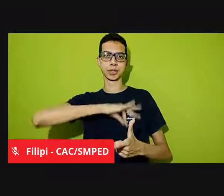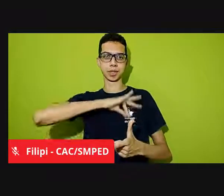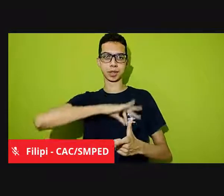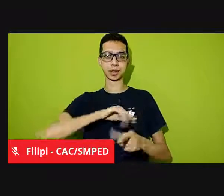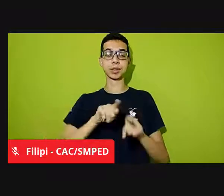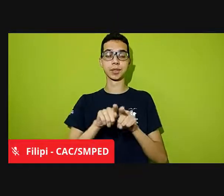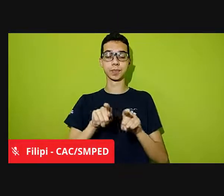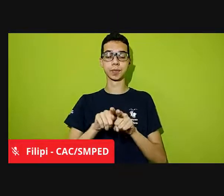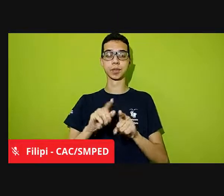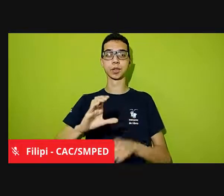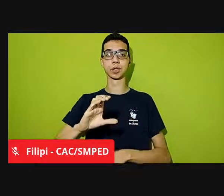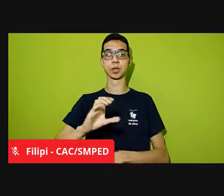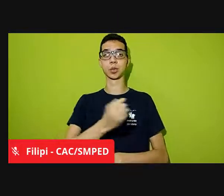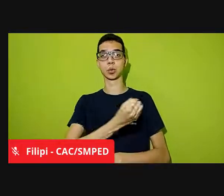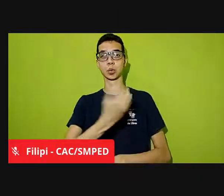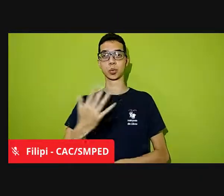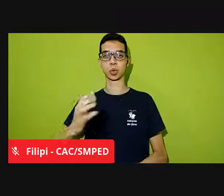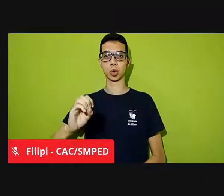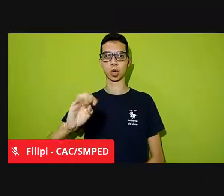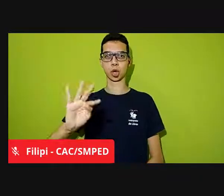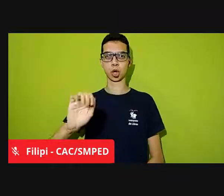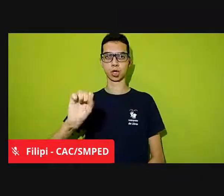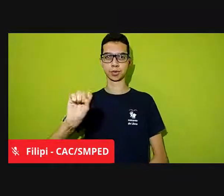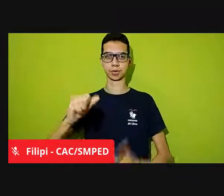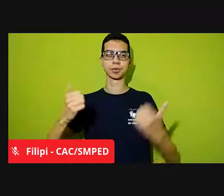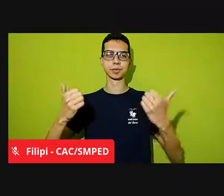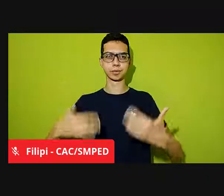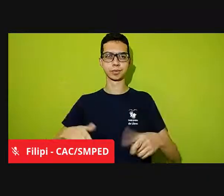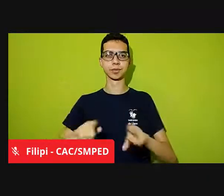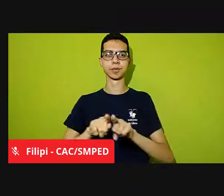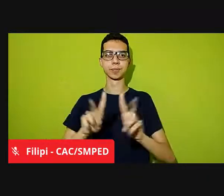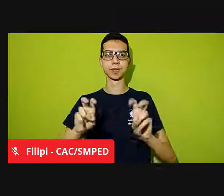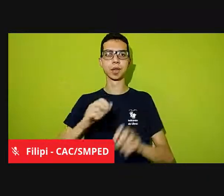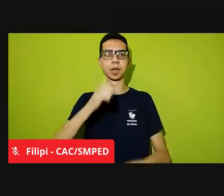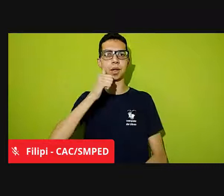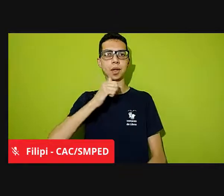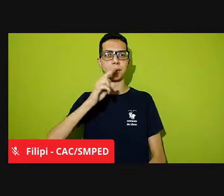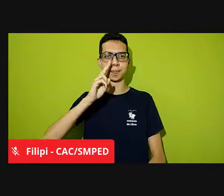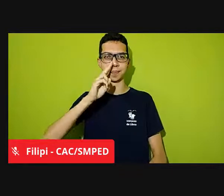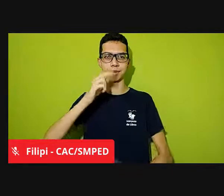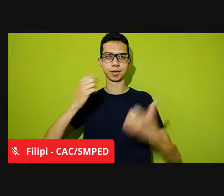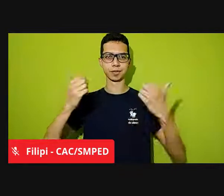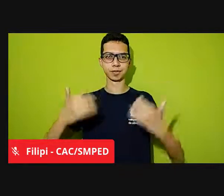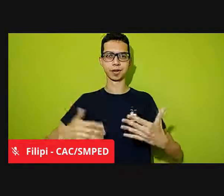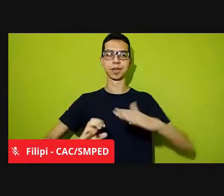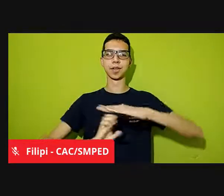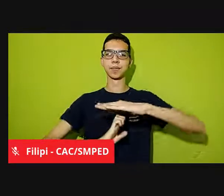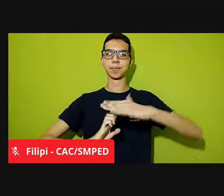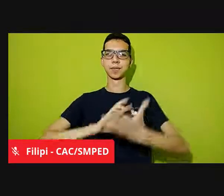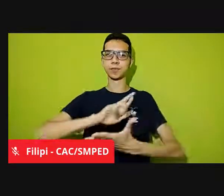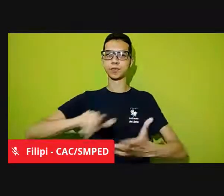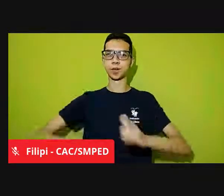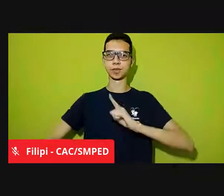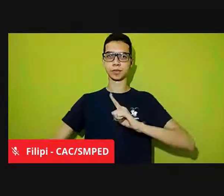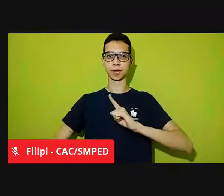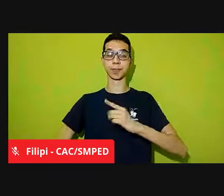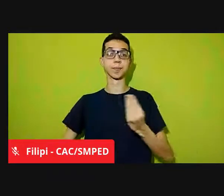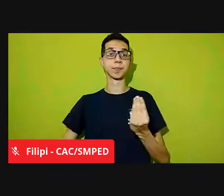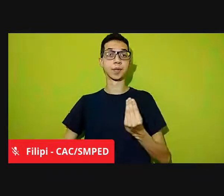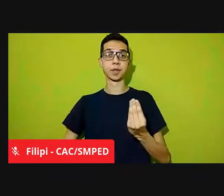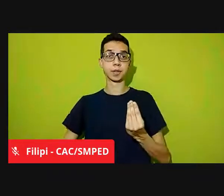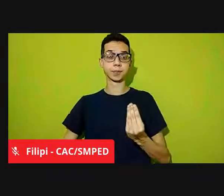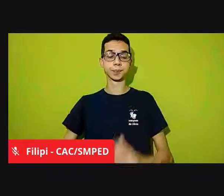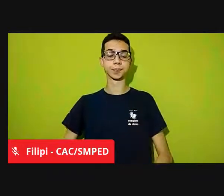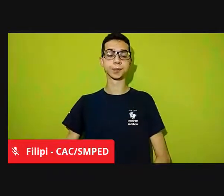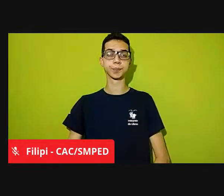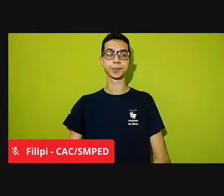mesmo cotas, né? Quando a gente fala da parte de cotas, Marinalva falou agora há pouco aqui, tem muitas empresas, né? Então, para parecerem